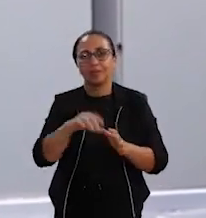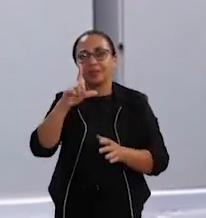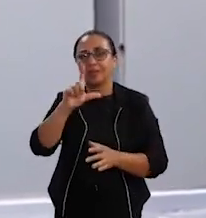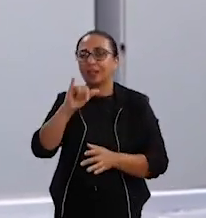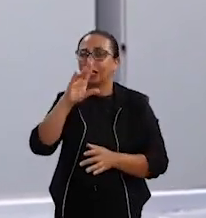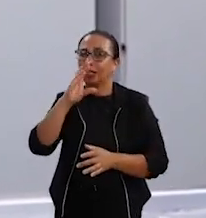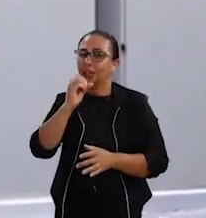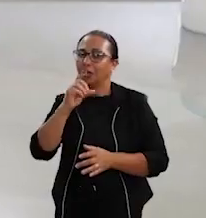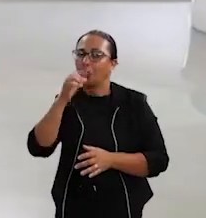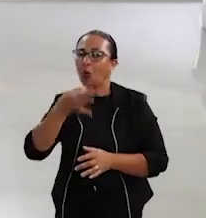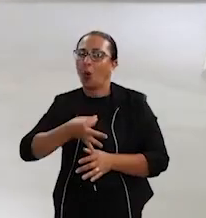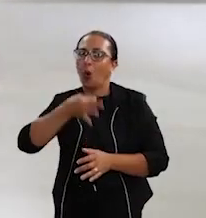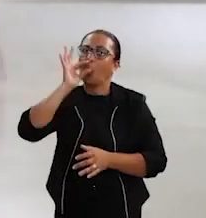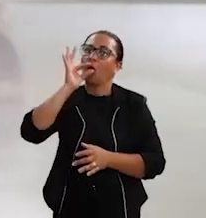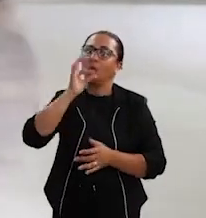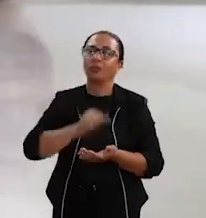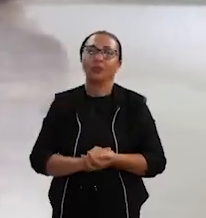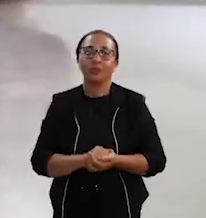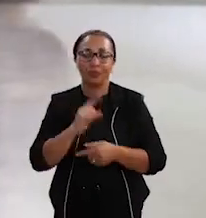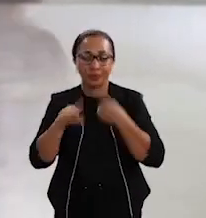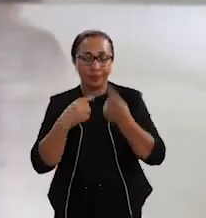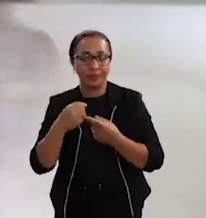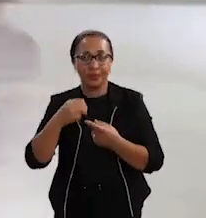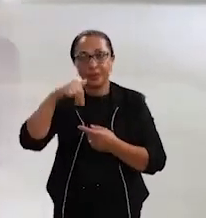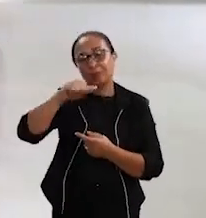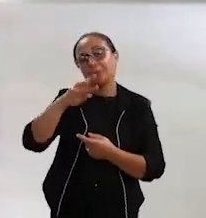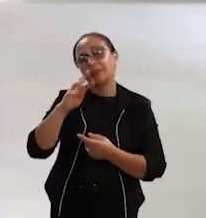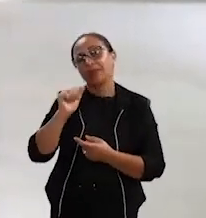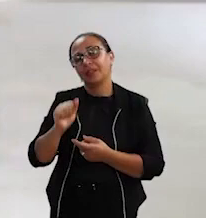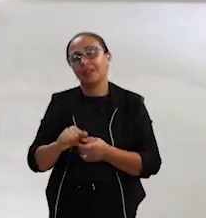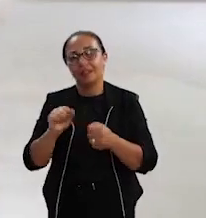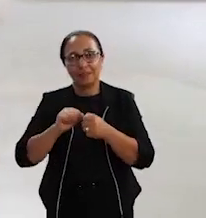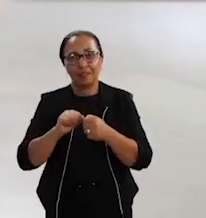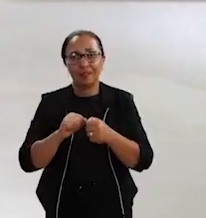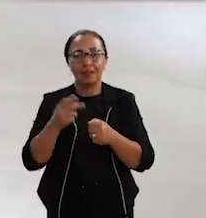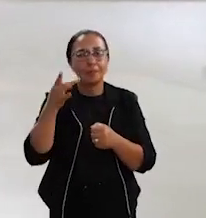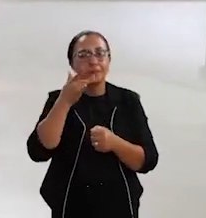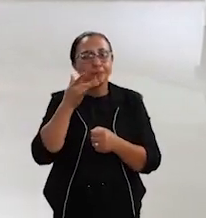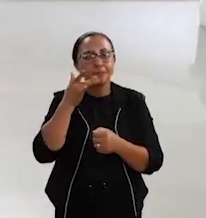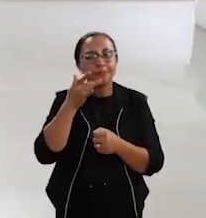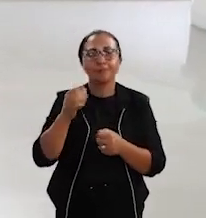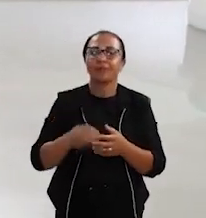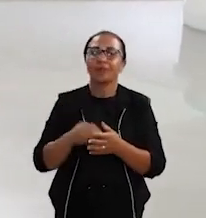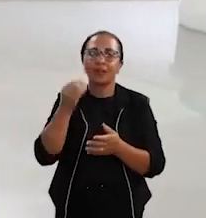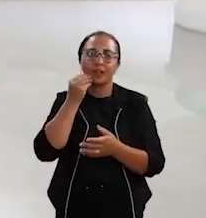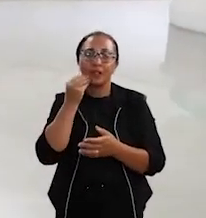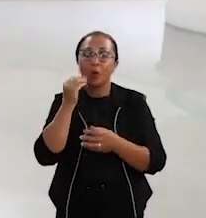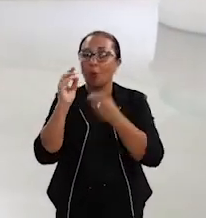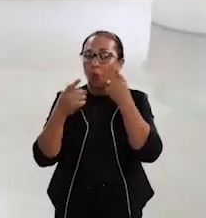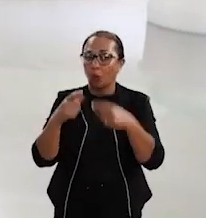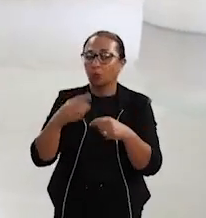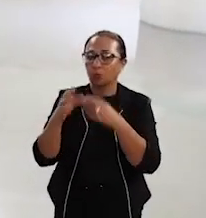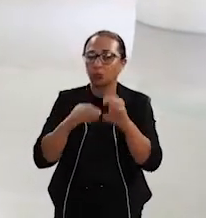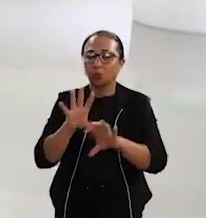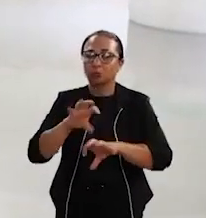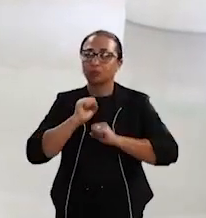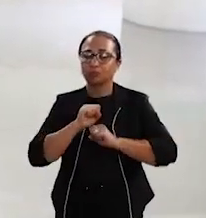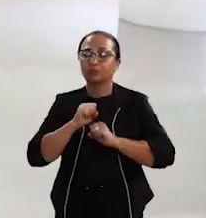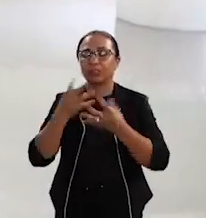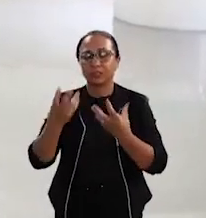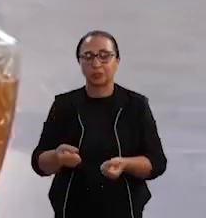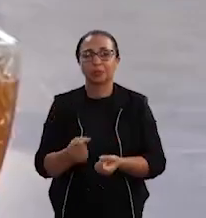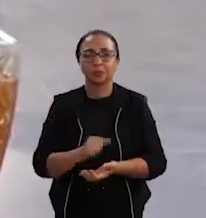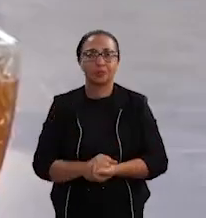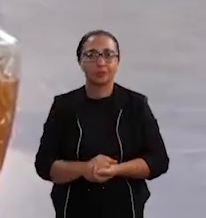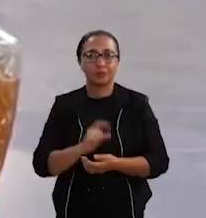imersos nesses licores. Após esse processo de maturação, foram feitas análises sensoriais, onde todos tiveram boa